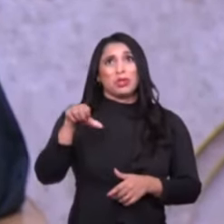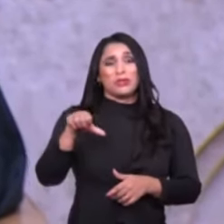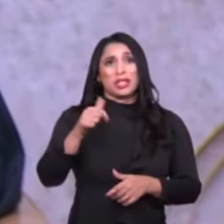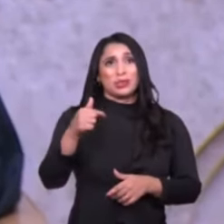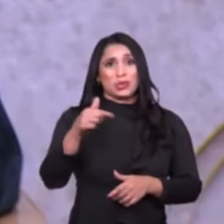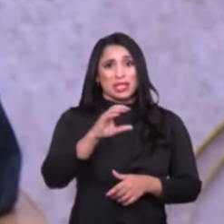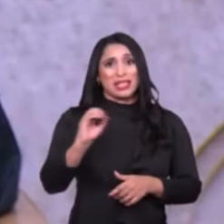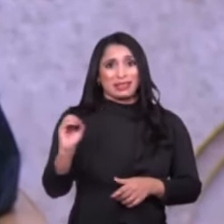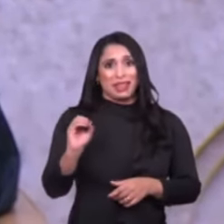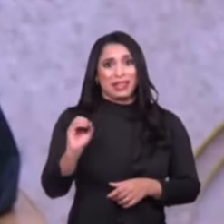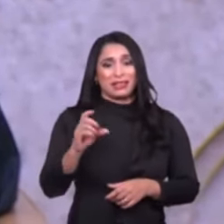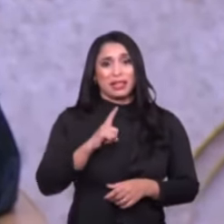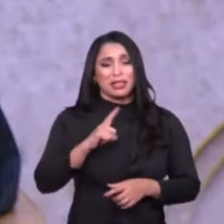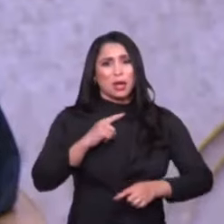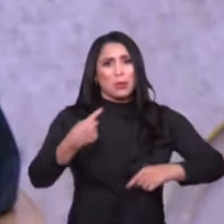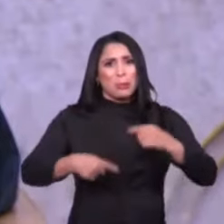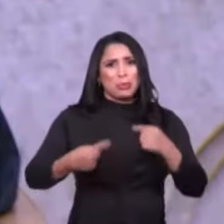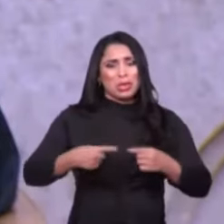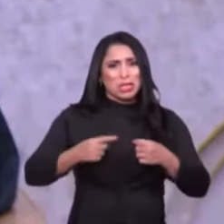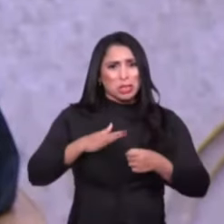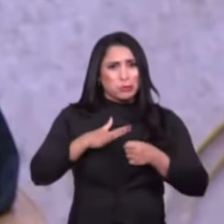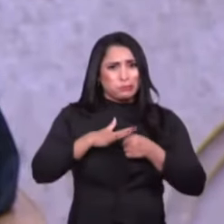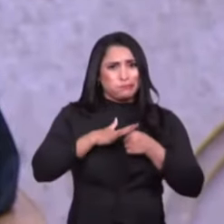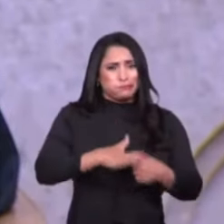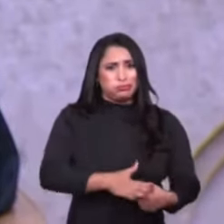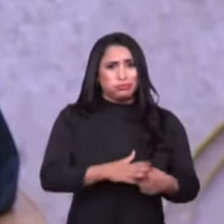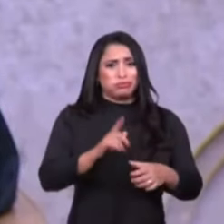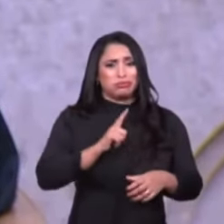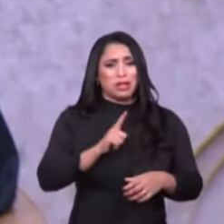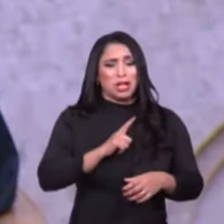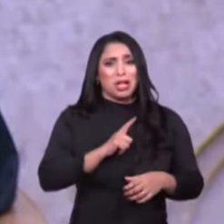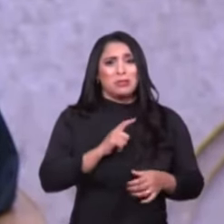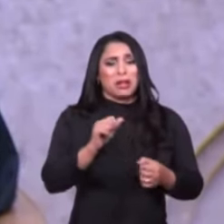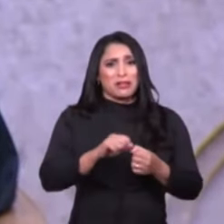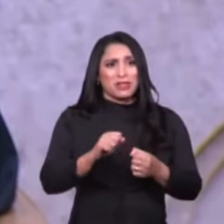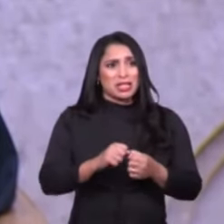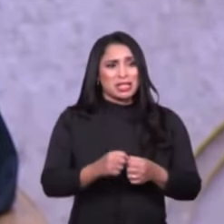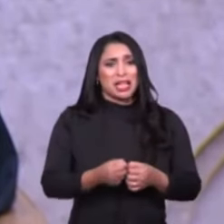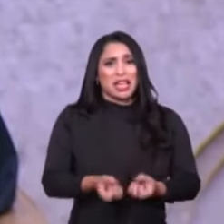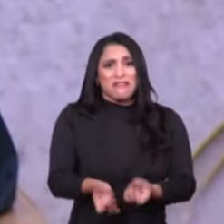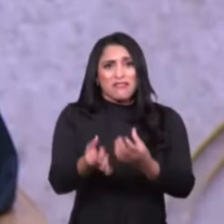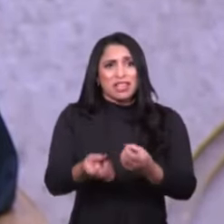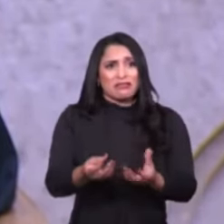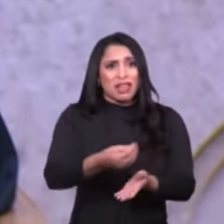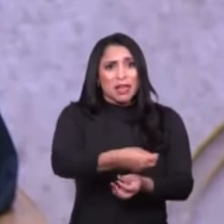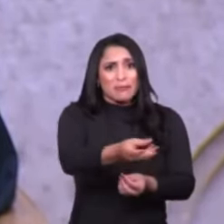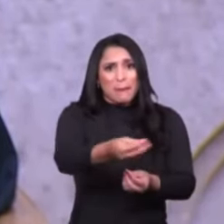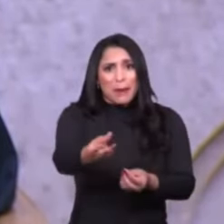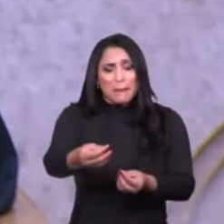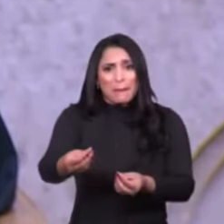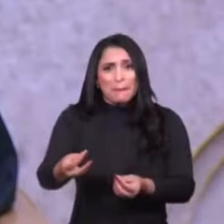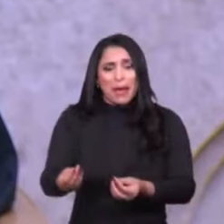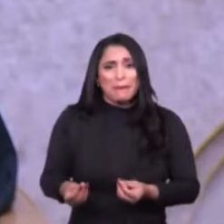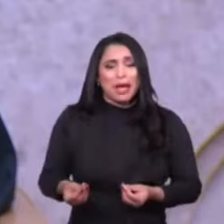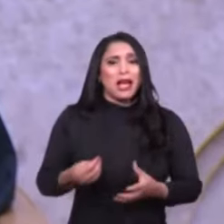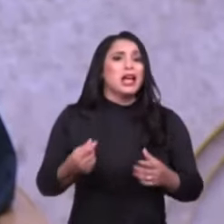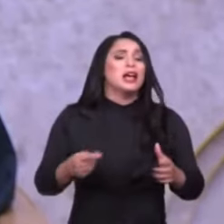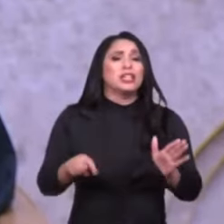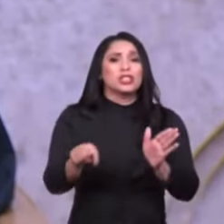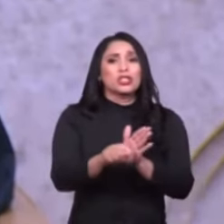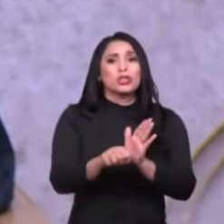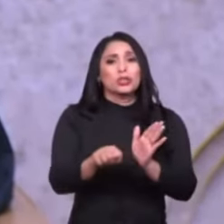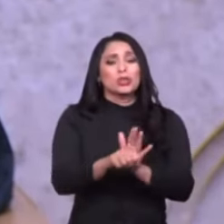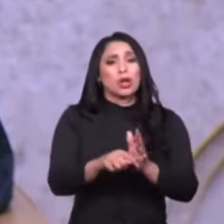adotou-se uma política dura de repressão à cadeia de produção, distribuição e fornecimento de drogas ilícitas,